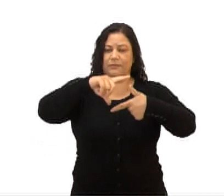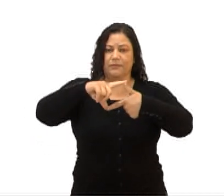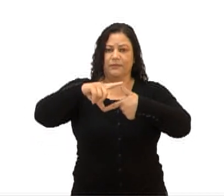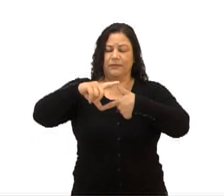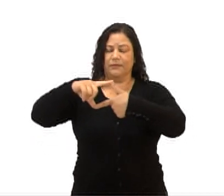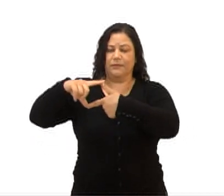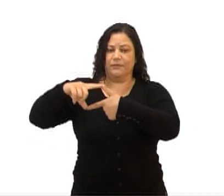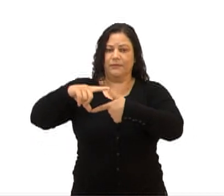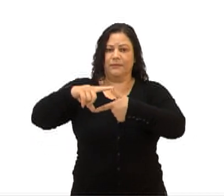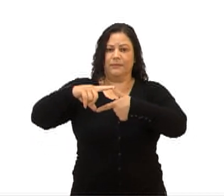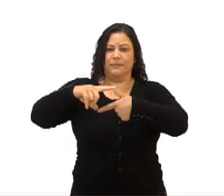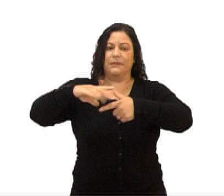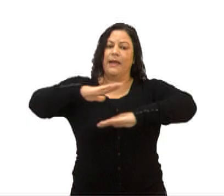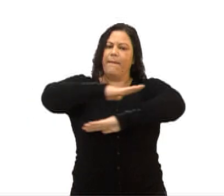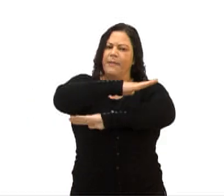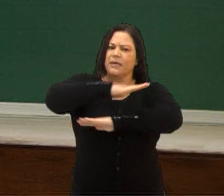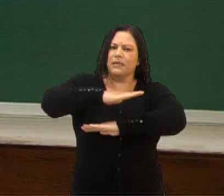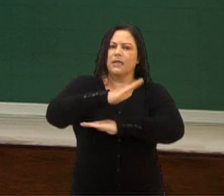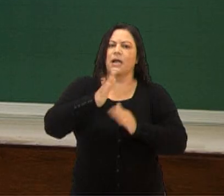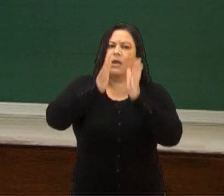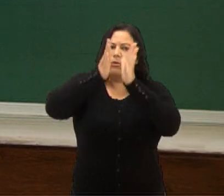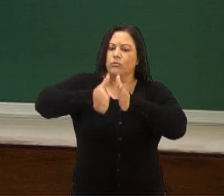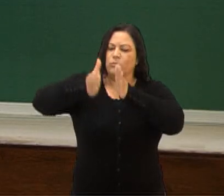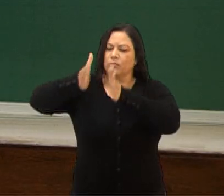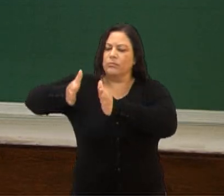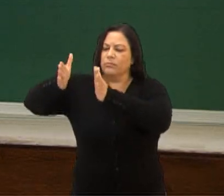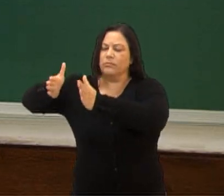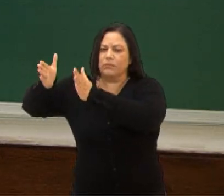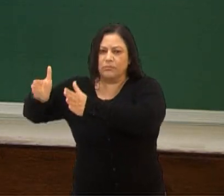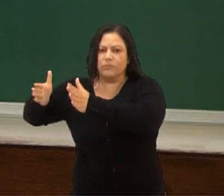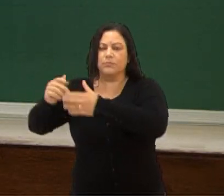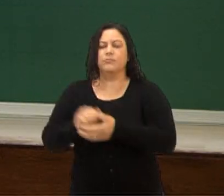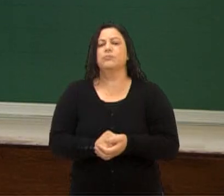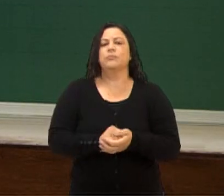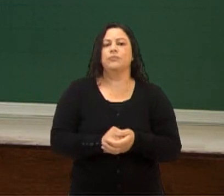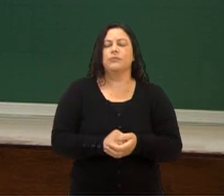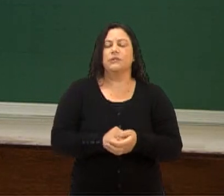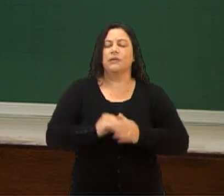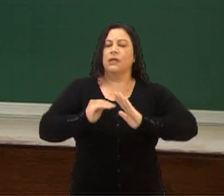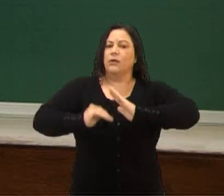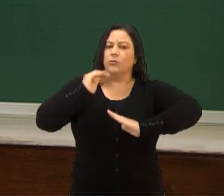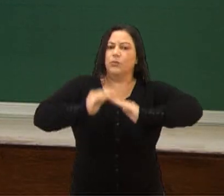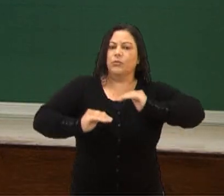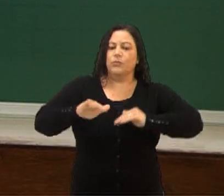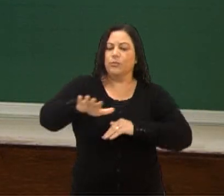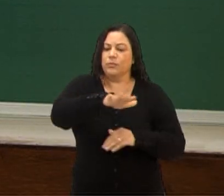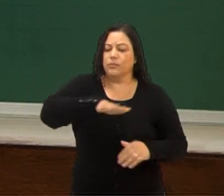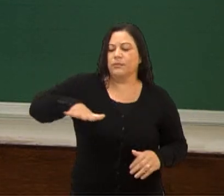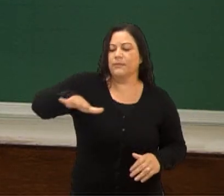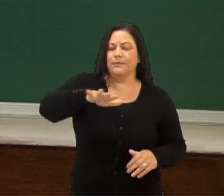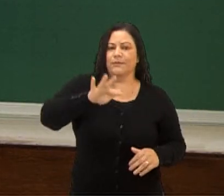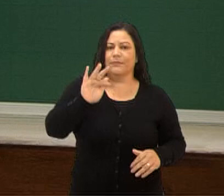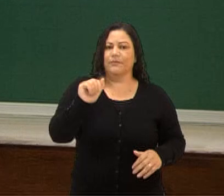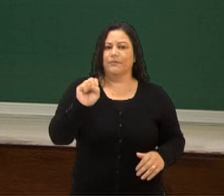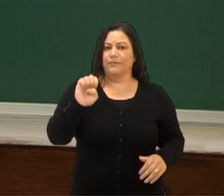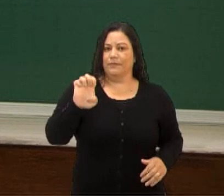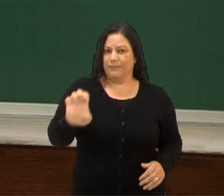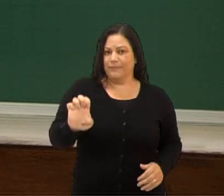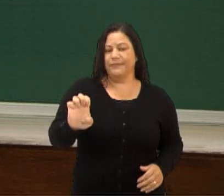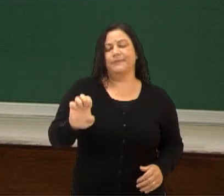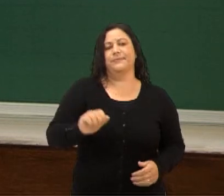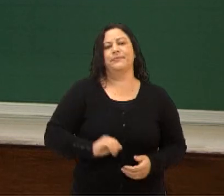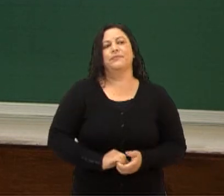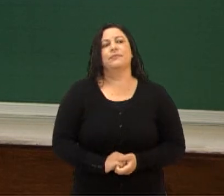retângulos, paralelogramos. Você vai ter aqui figuras que constroem a face do nosso prisma. Tá?